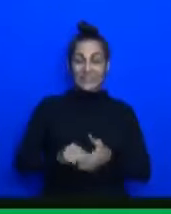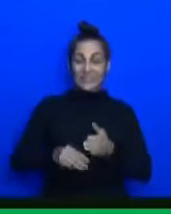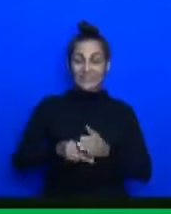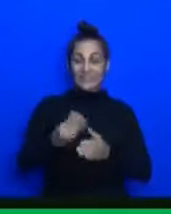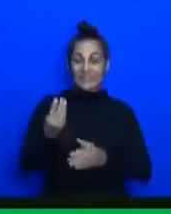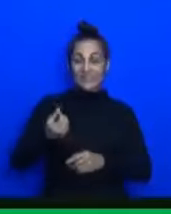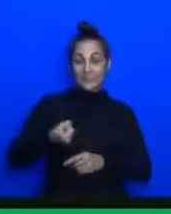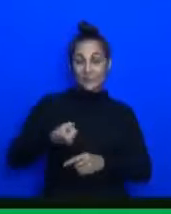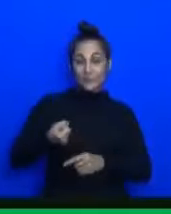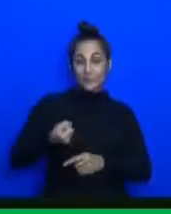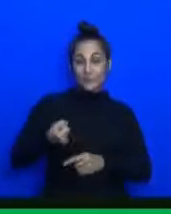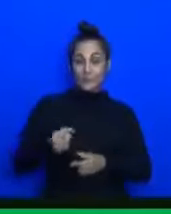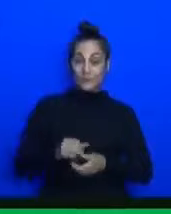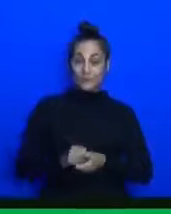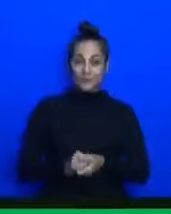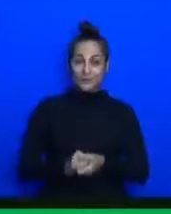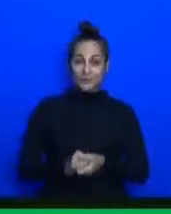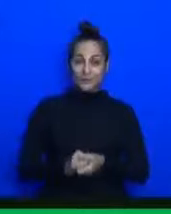Terceiro número,